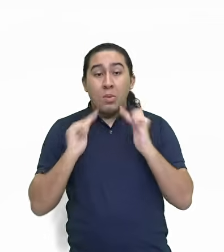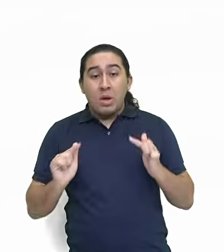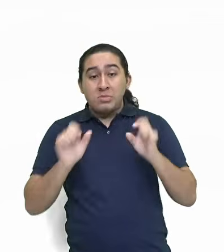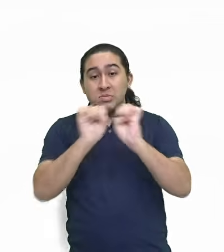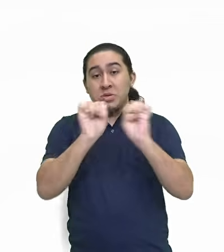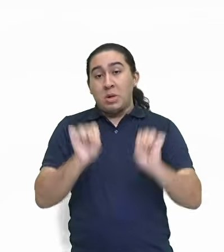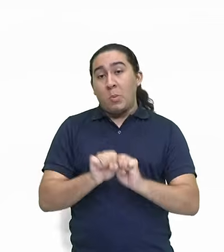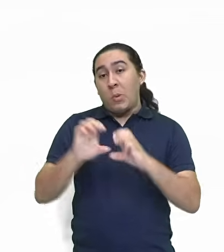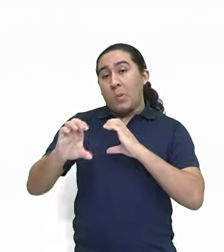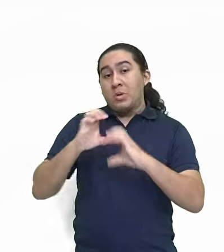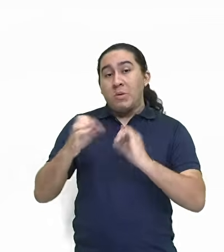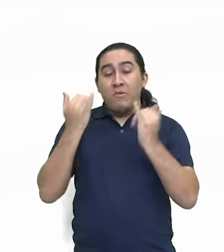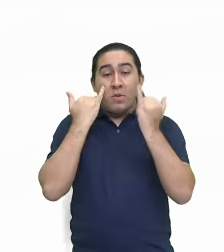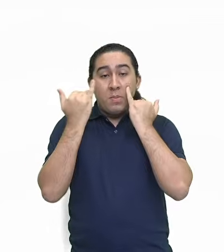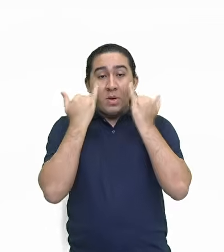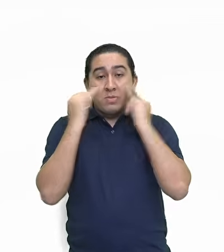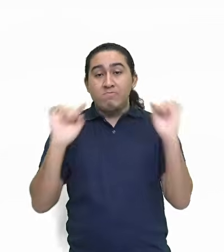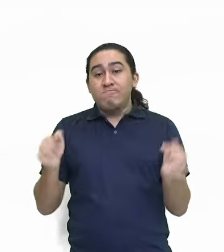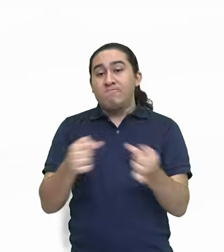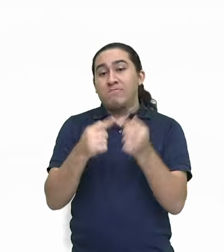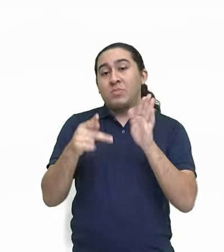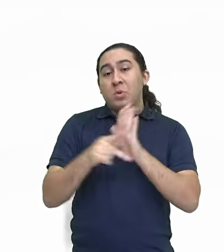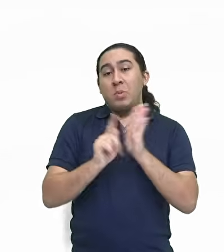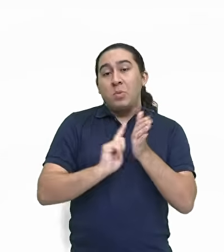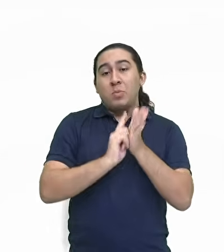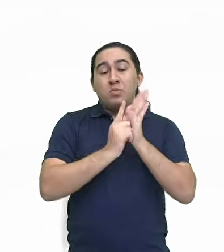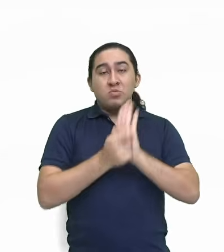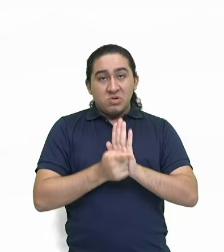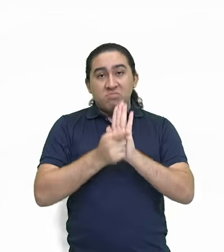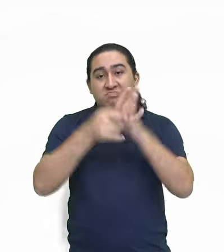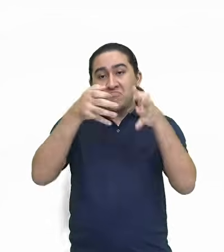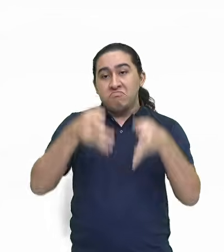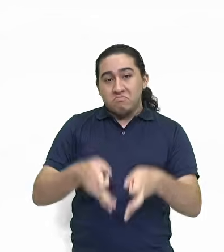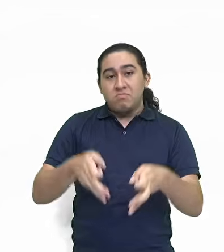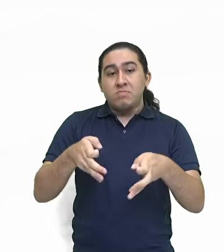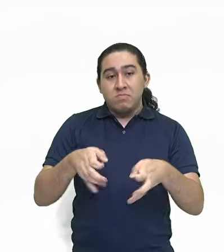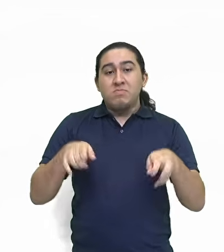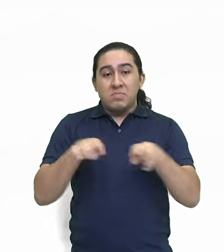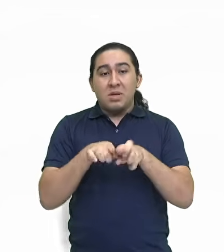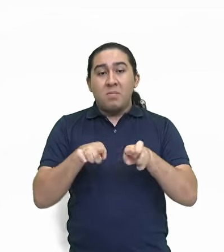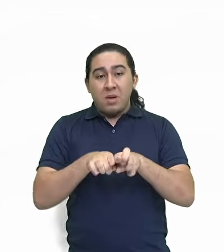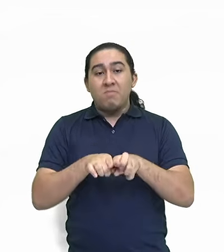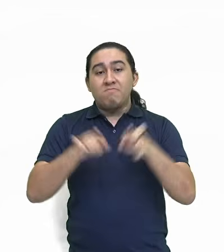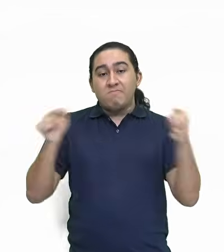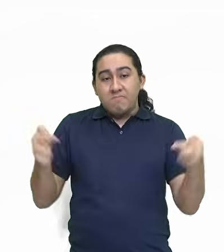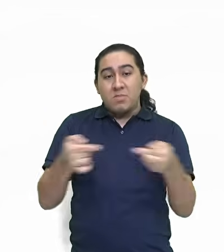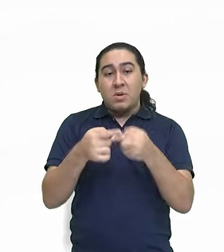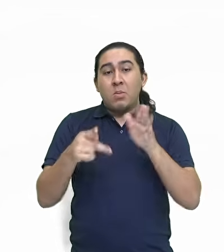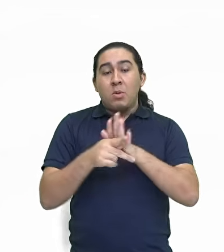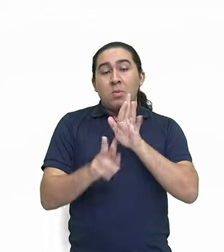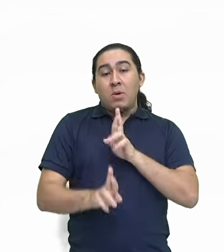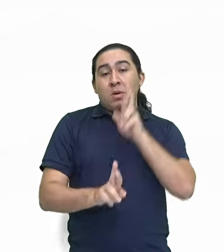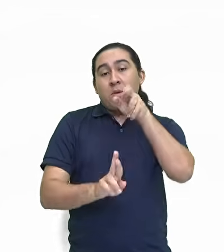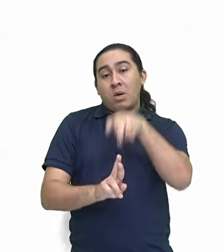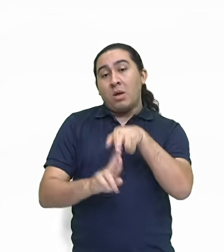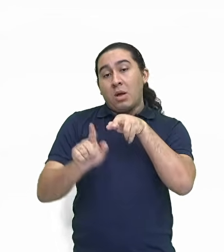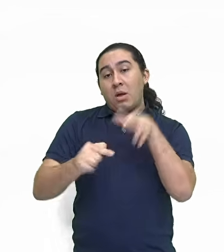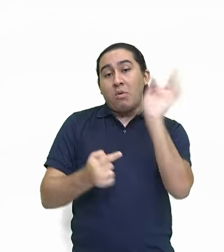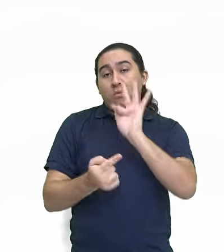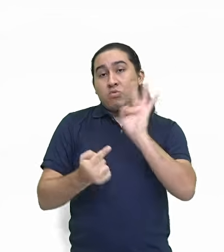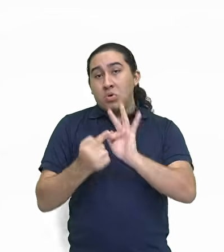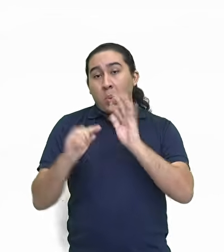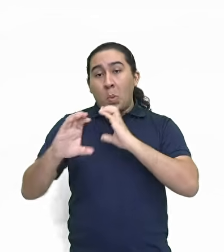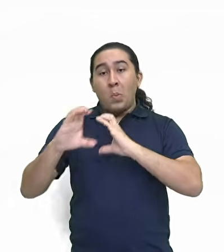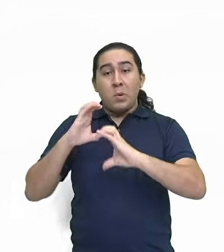linguagens dos sistemas de comunicação e de informação, compatíveis com gêneros específicos adequados às